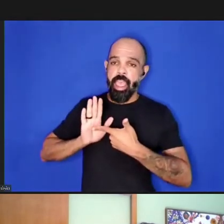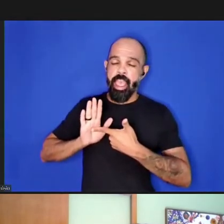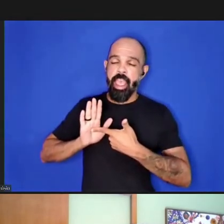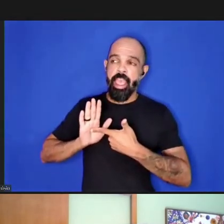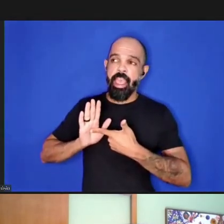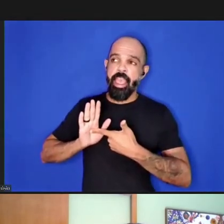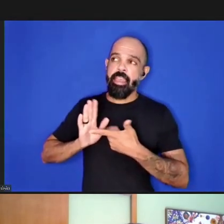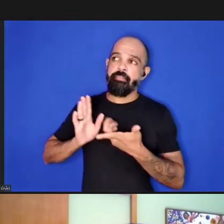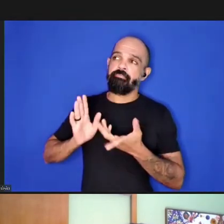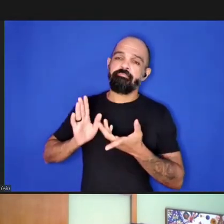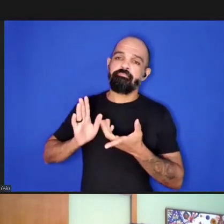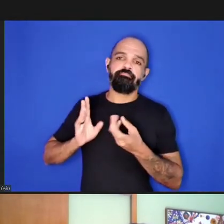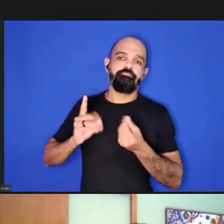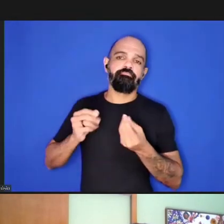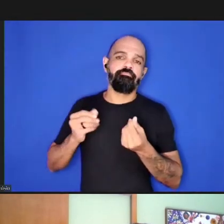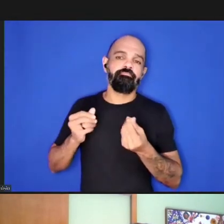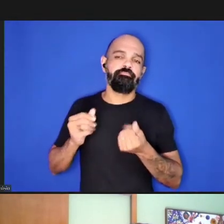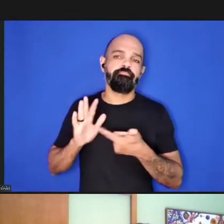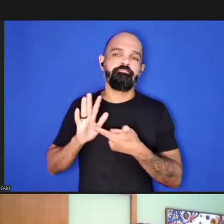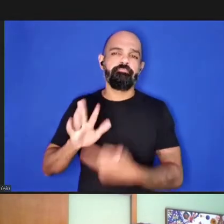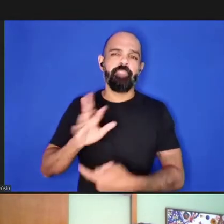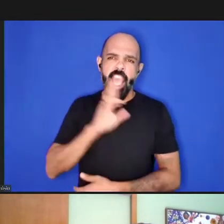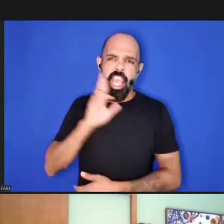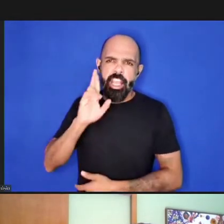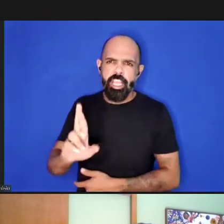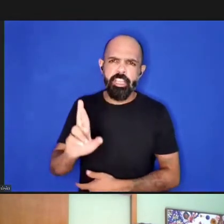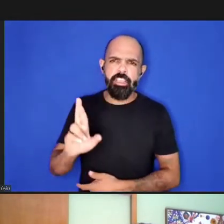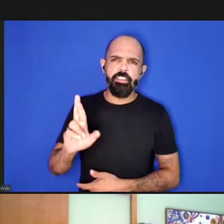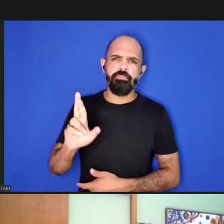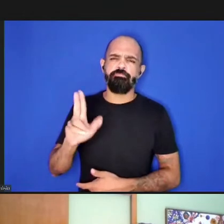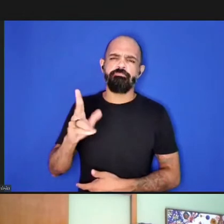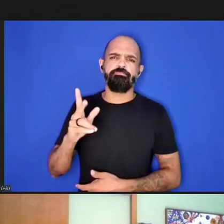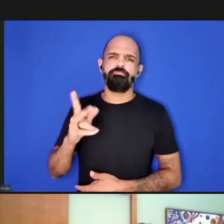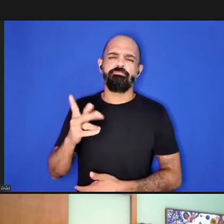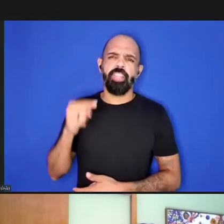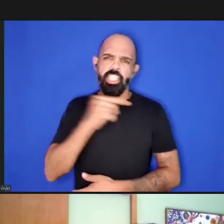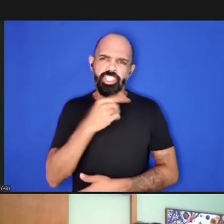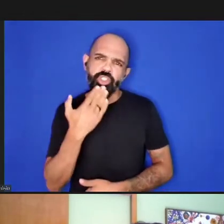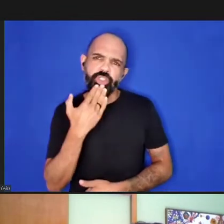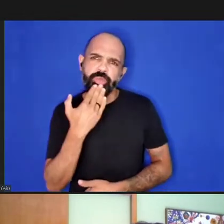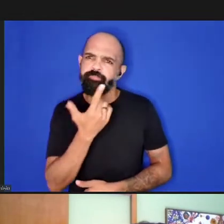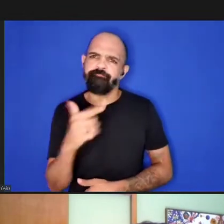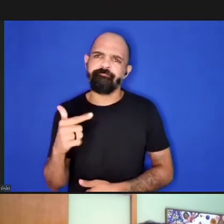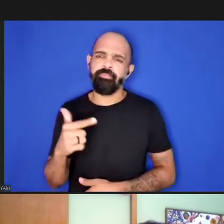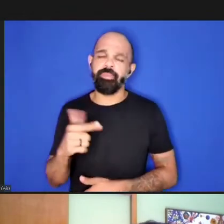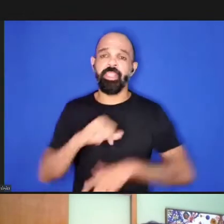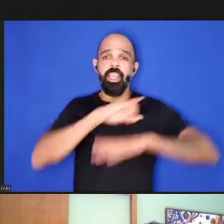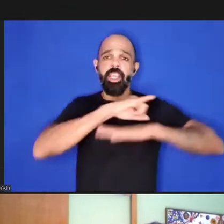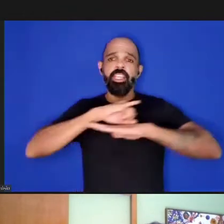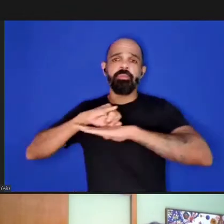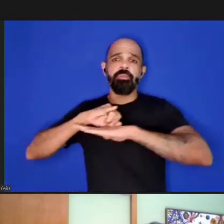não vão apresentar resultados desse tipo, as exposições são muito, muito caras.